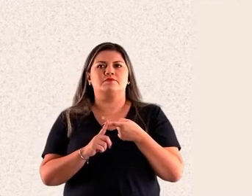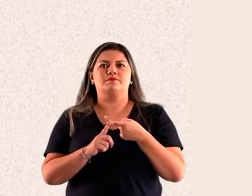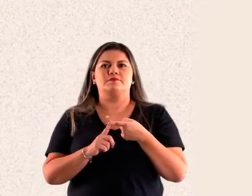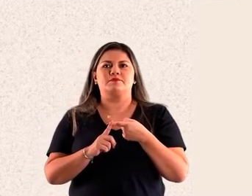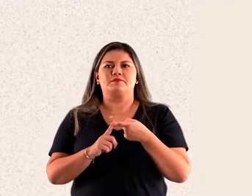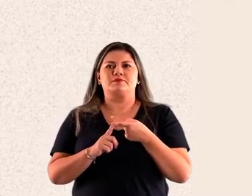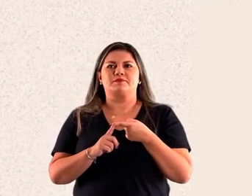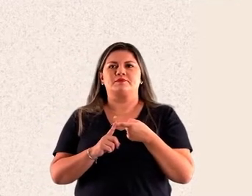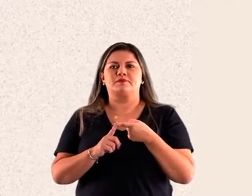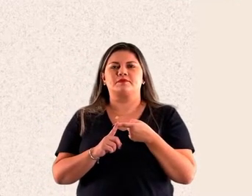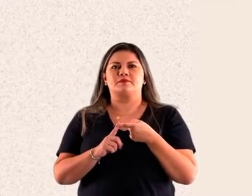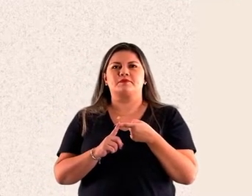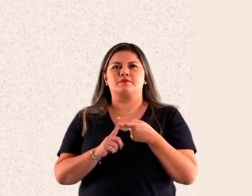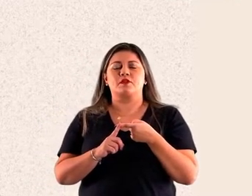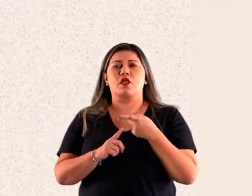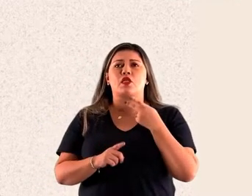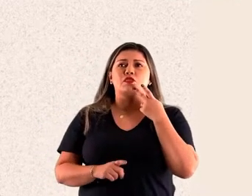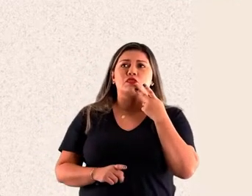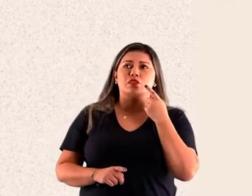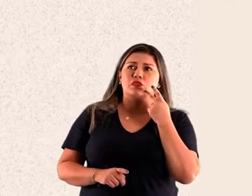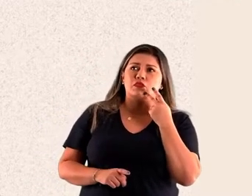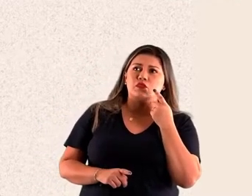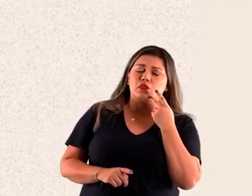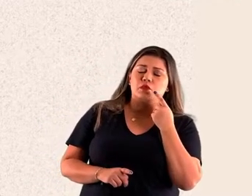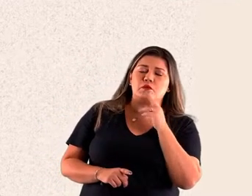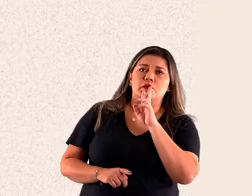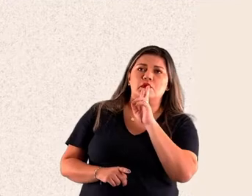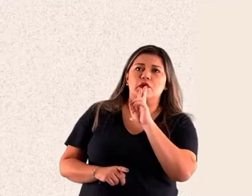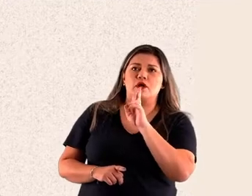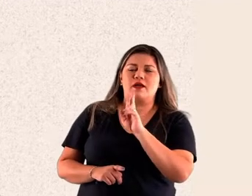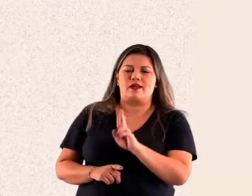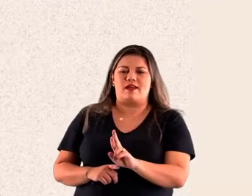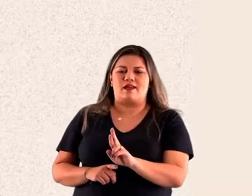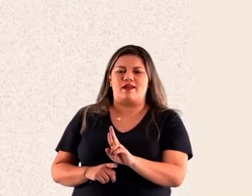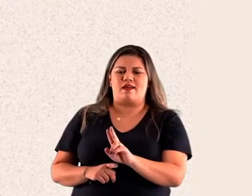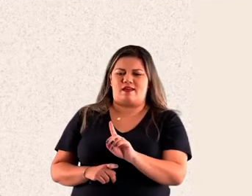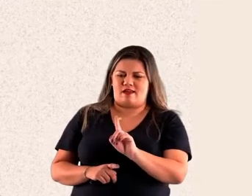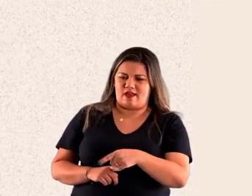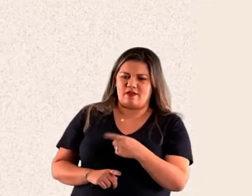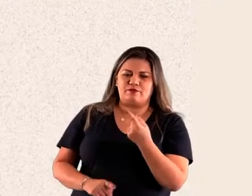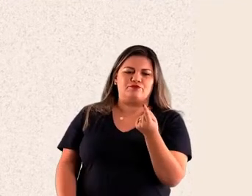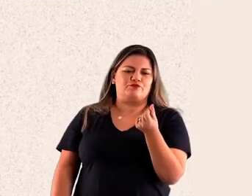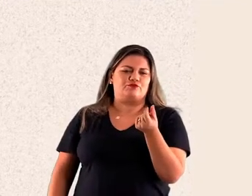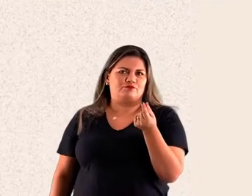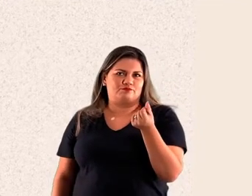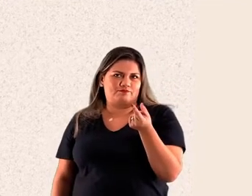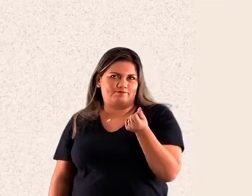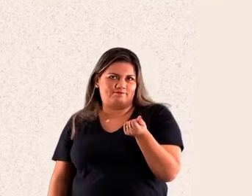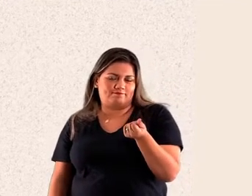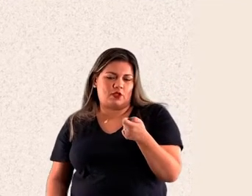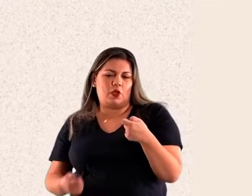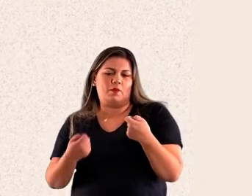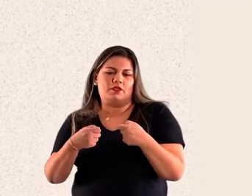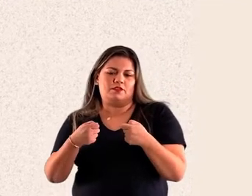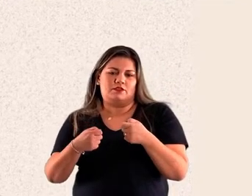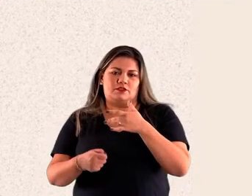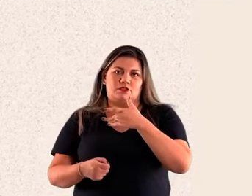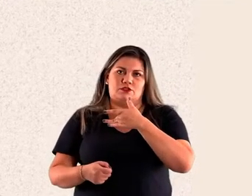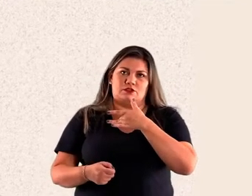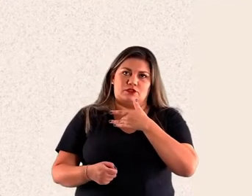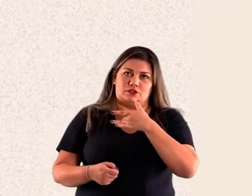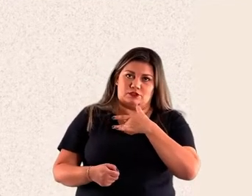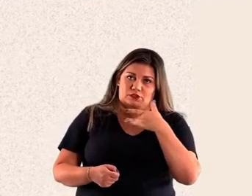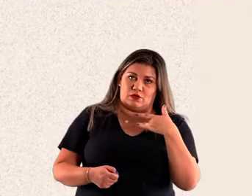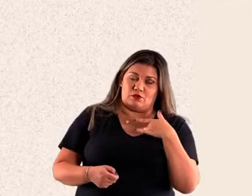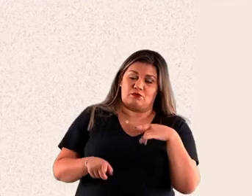é normalmente a resposta é dinheiro eu preciso de saúde e dinheiro